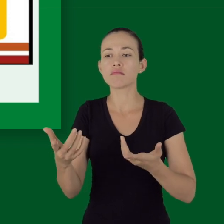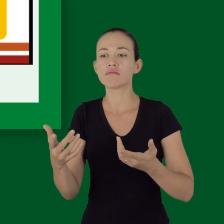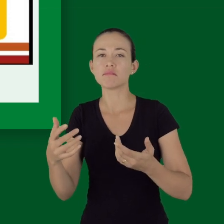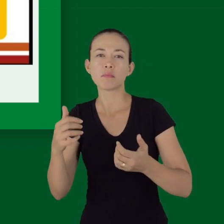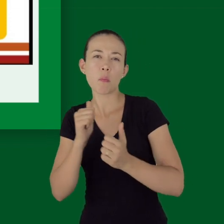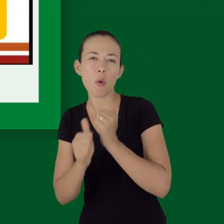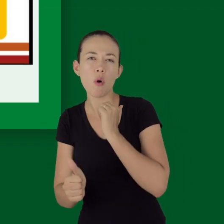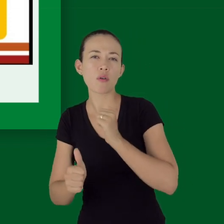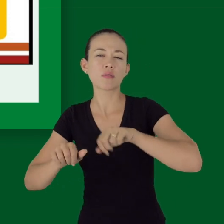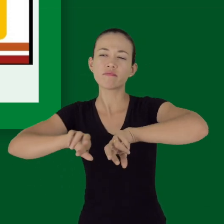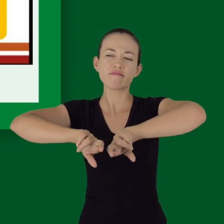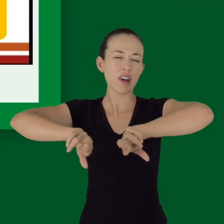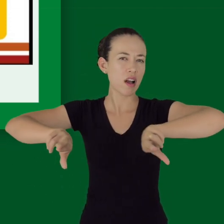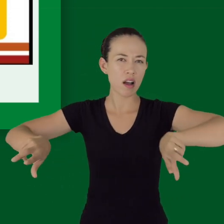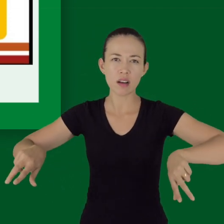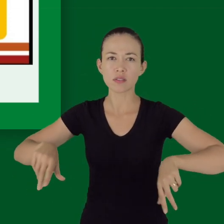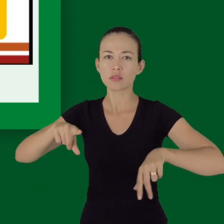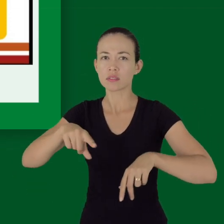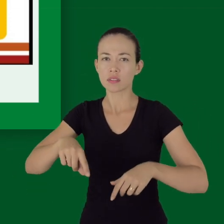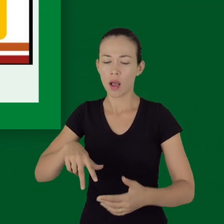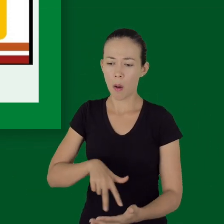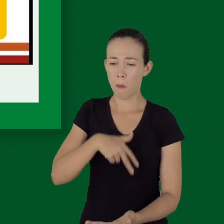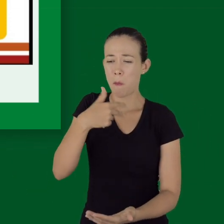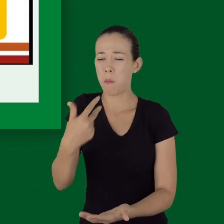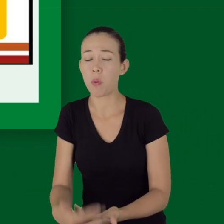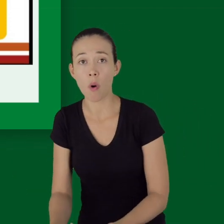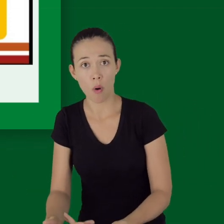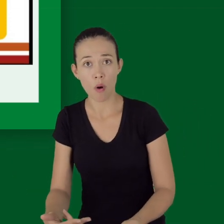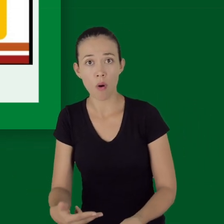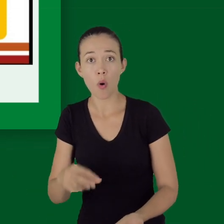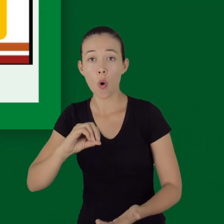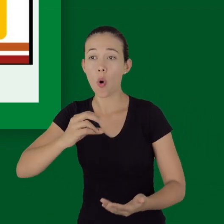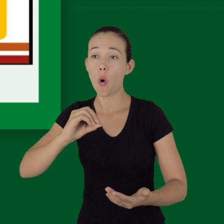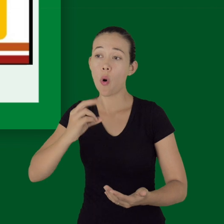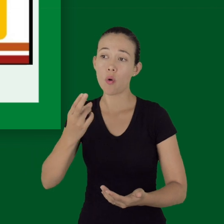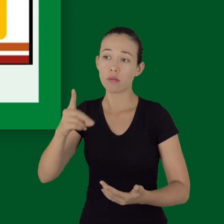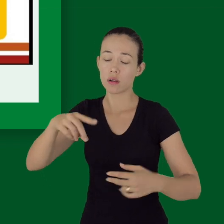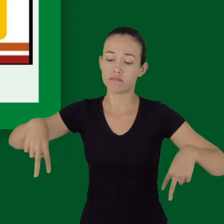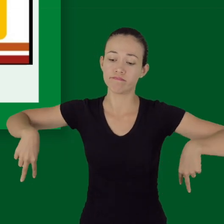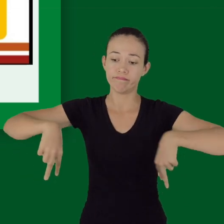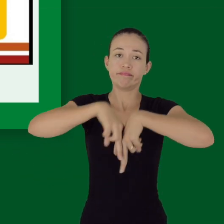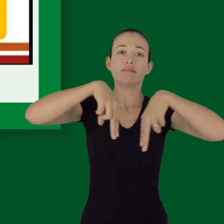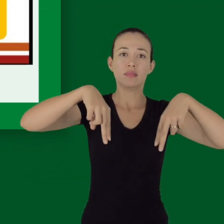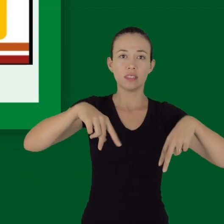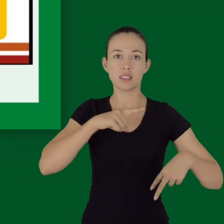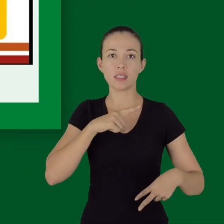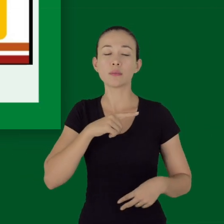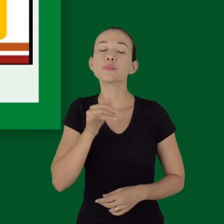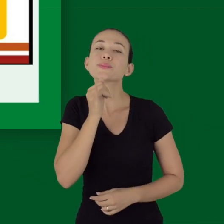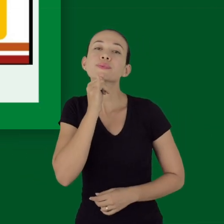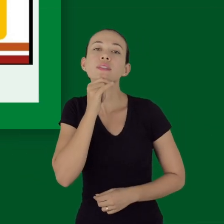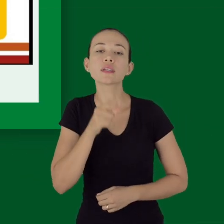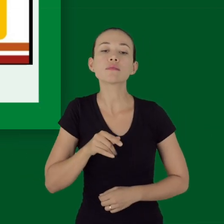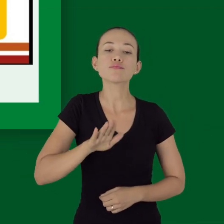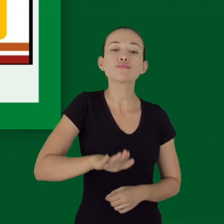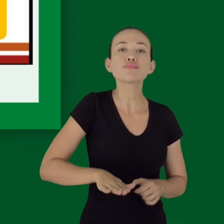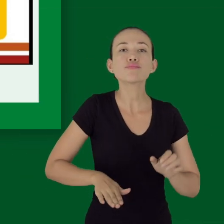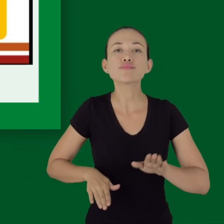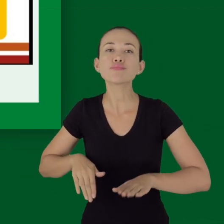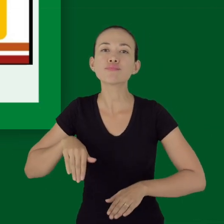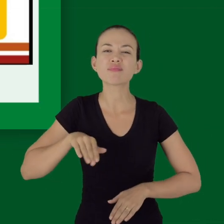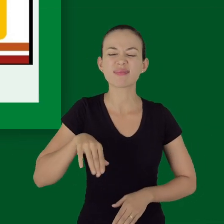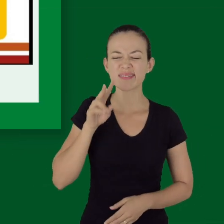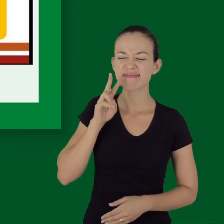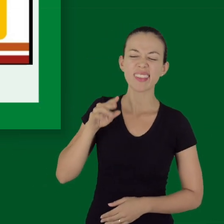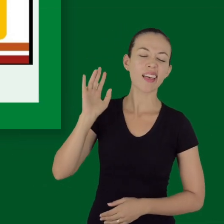não se subestima, é só um patinete. Não, eu posso ter eventos lesivos altamente significativos com todos esses esportes,